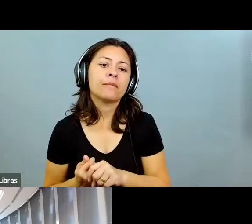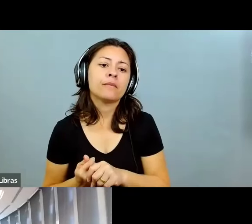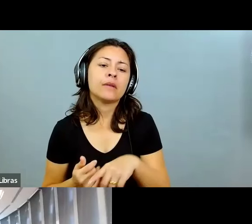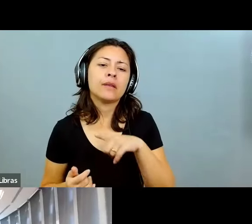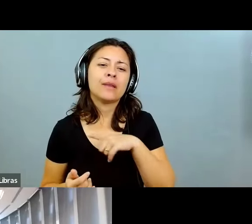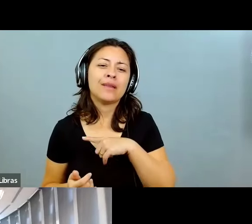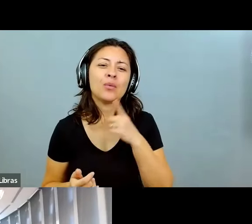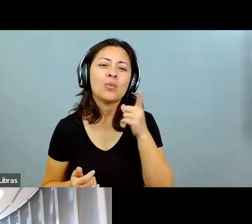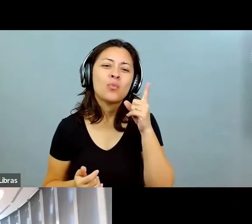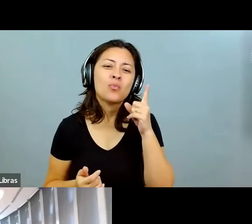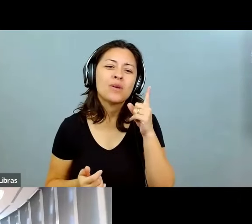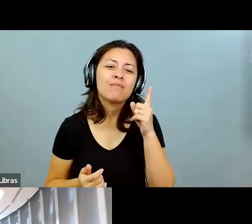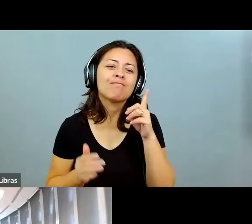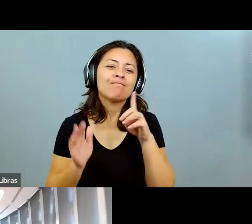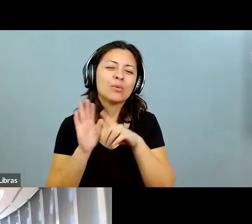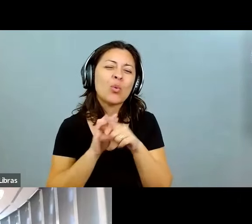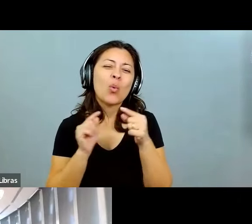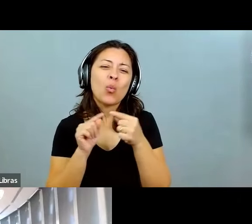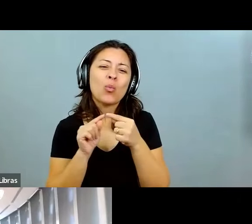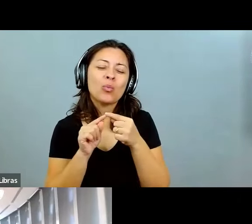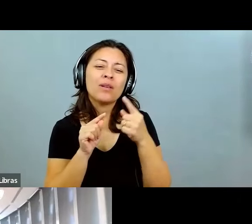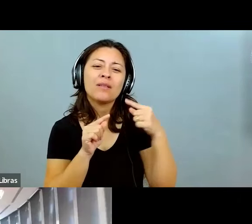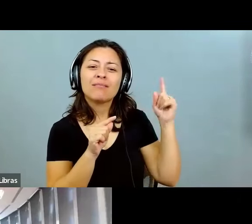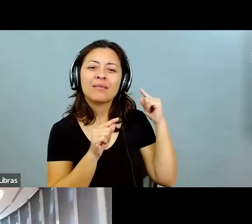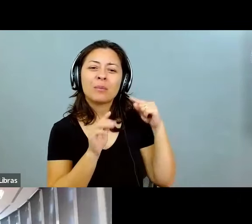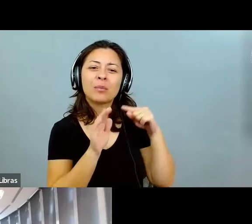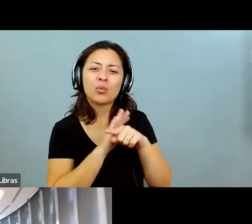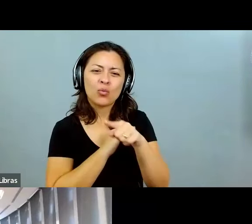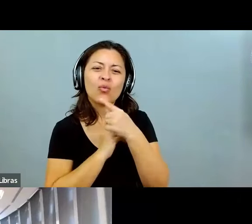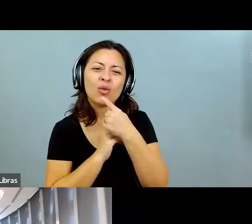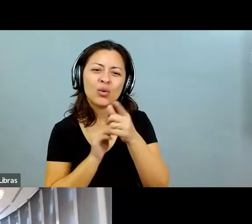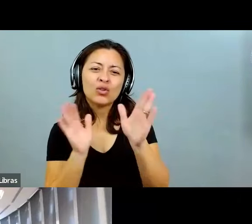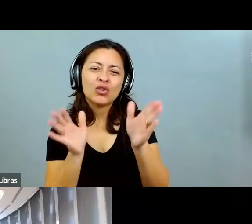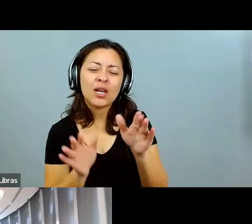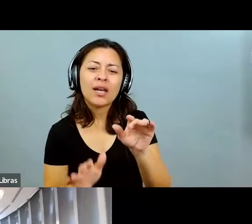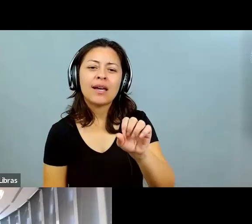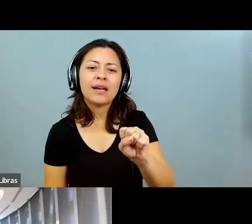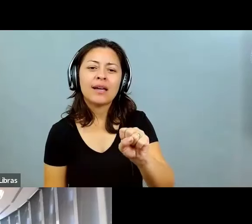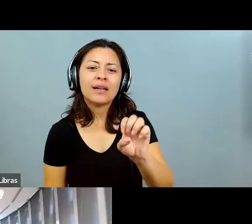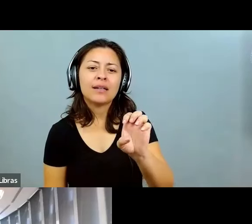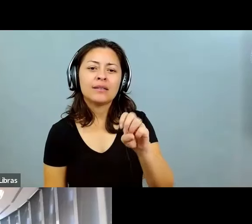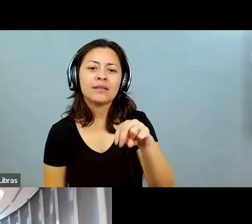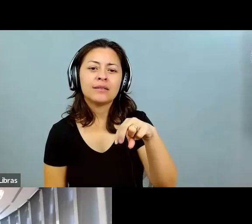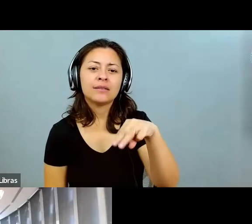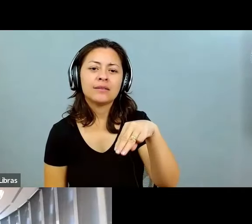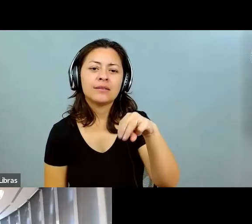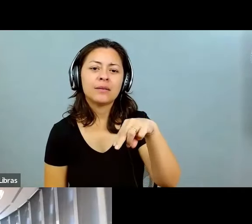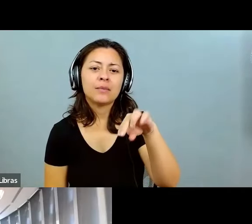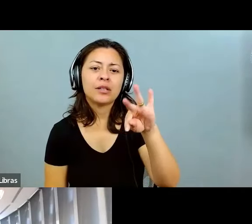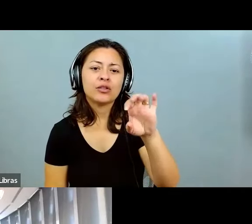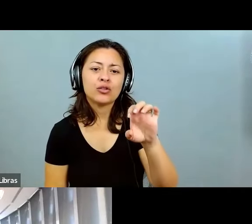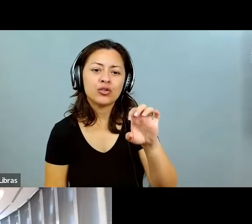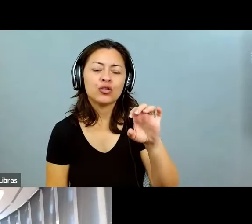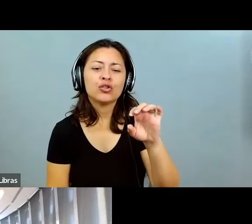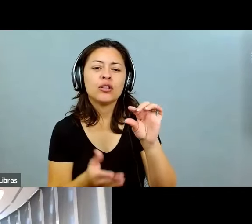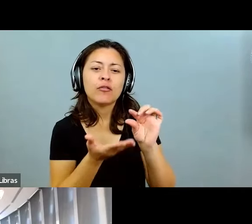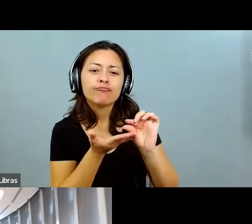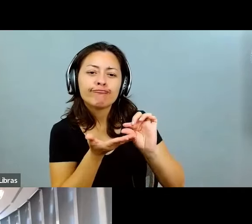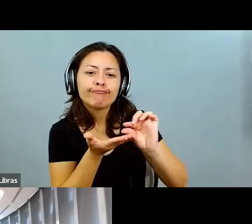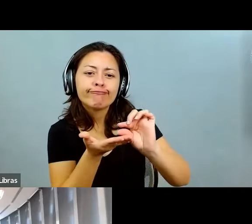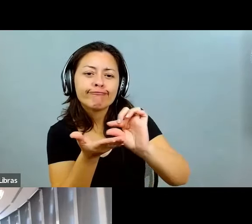FAP em relação ao ponto anterior você já comentou pav da questão de sementes que é dinâmica de Maros menores paraa frente